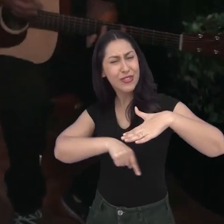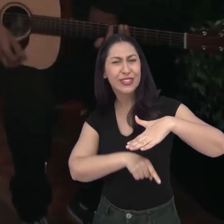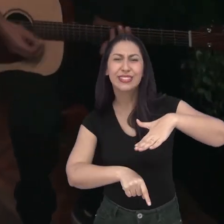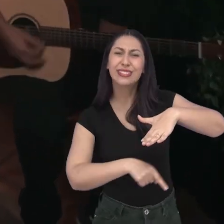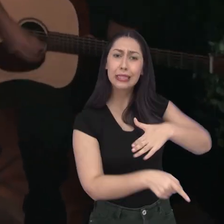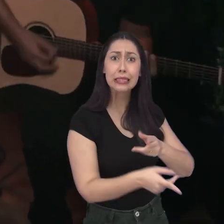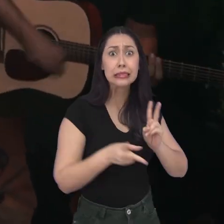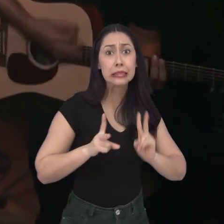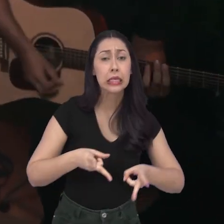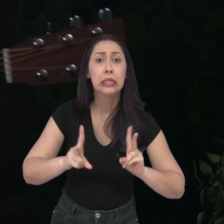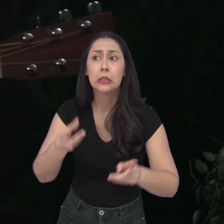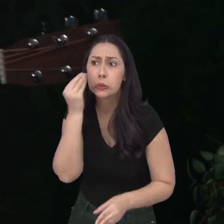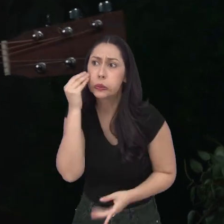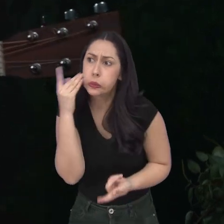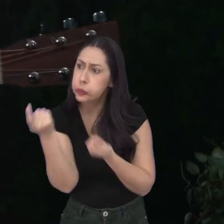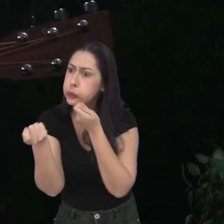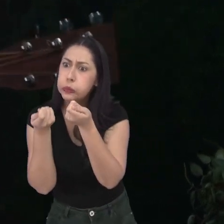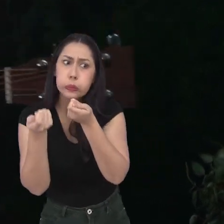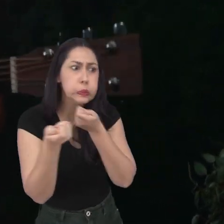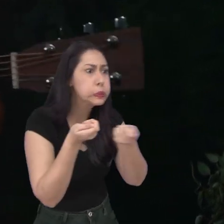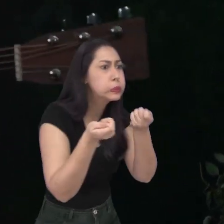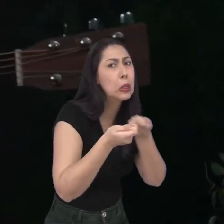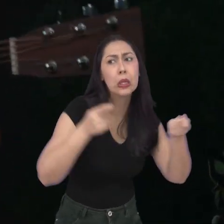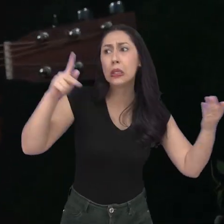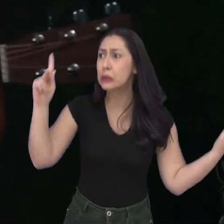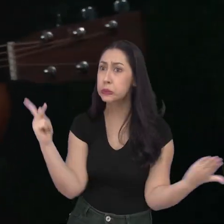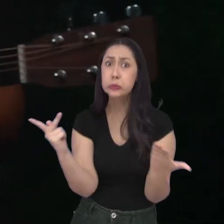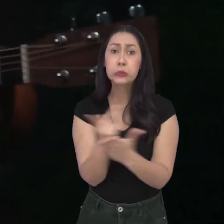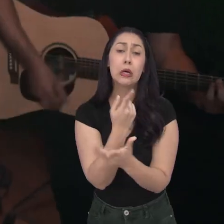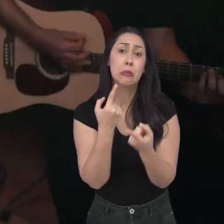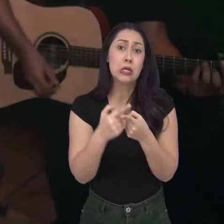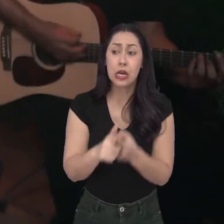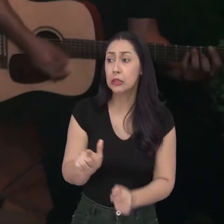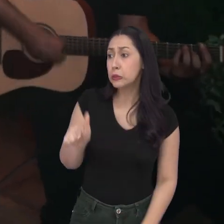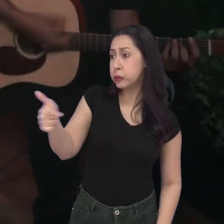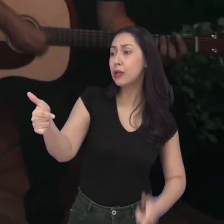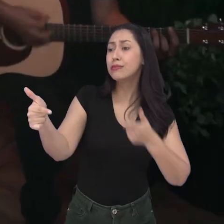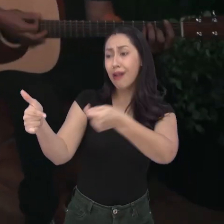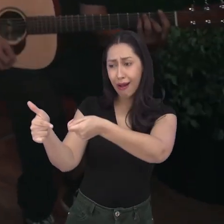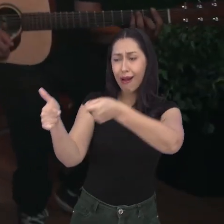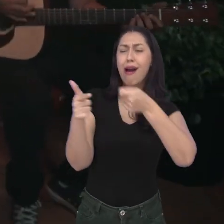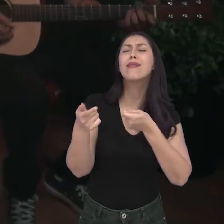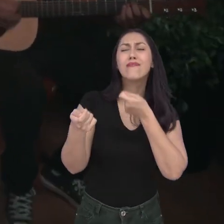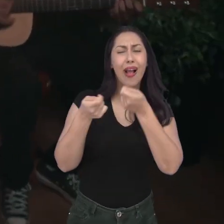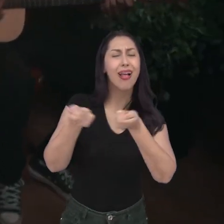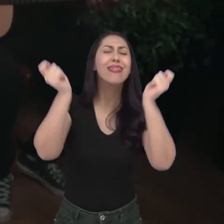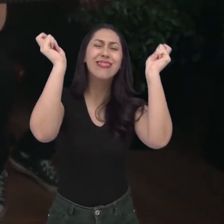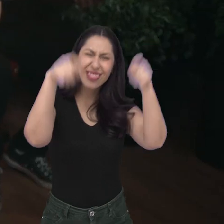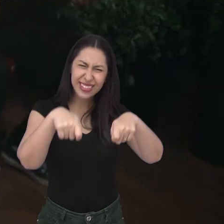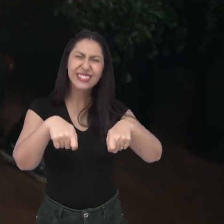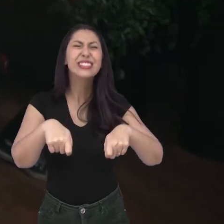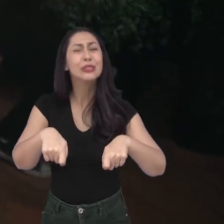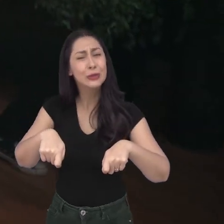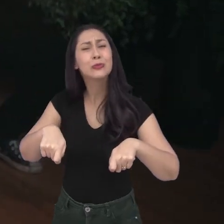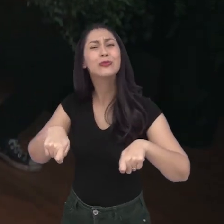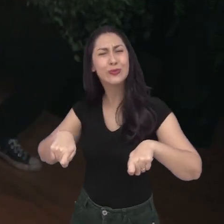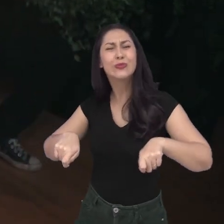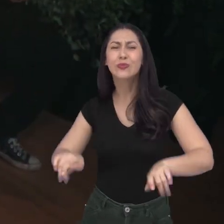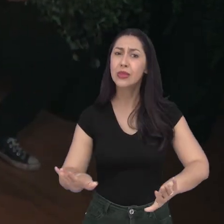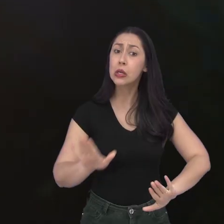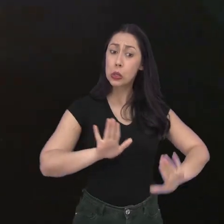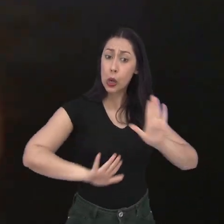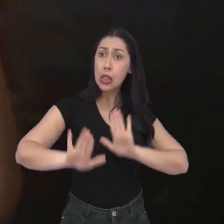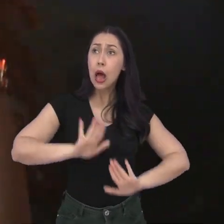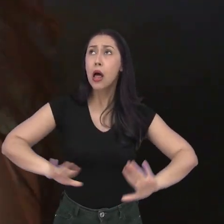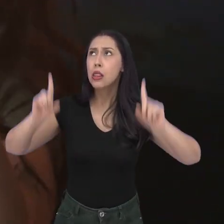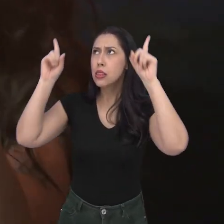no profundo, sempre tentando manter o controle da situação, errando pois só tenho o mesmo controle da minha própria reação, cuidando pra